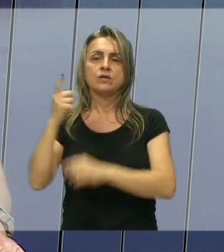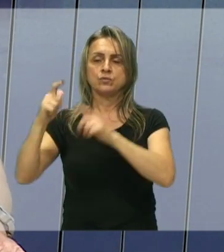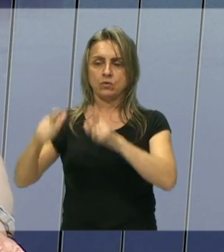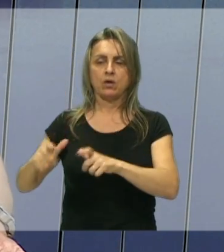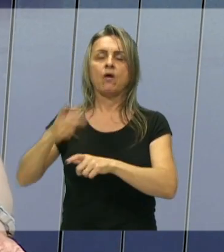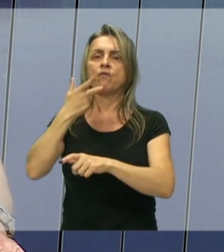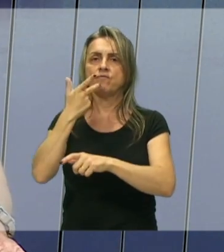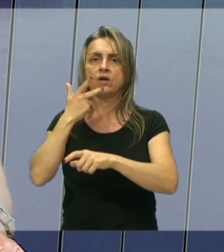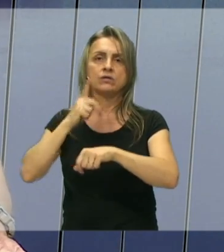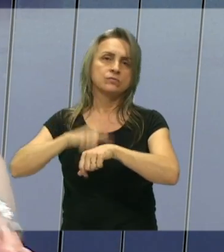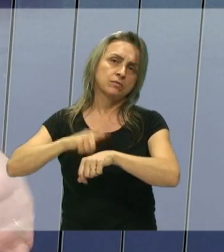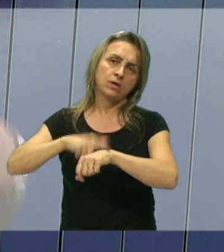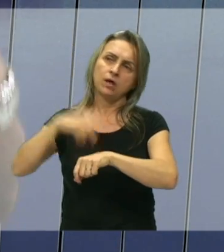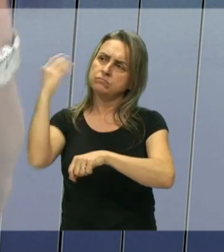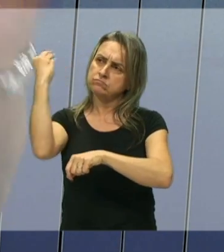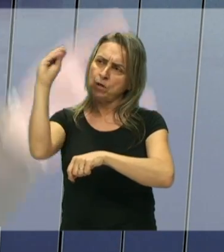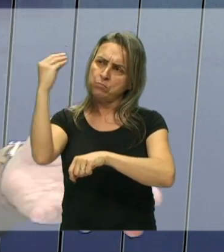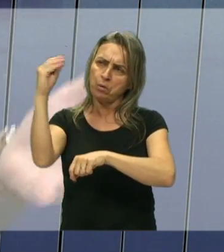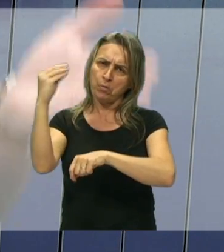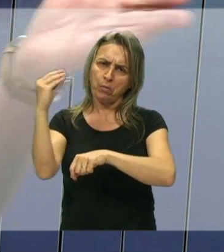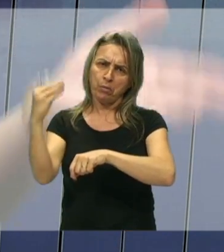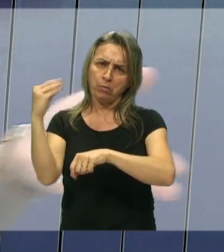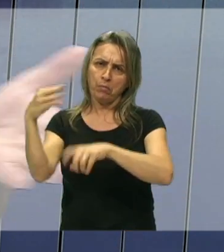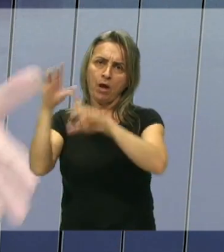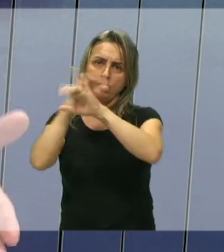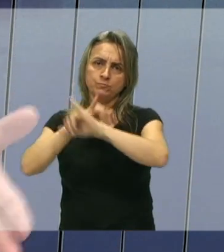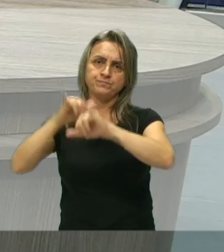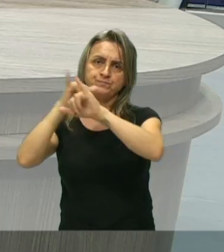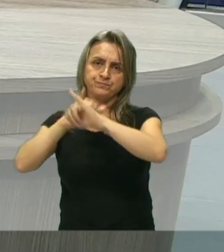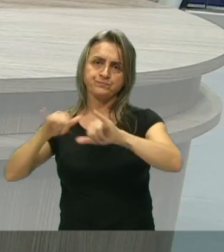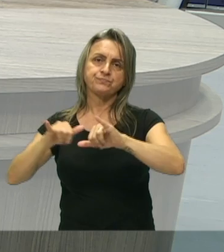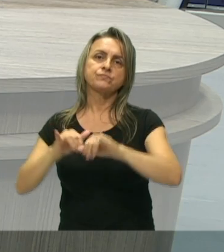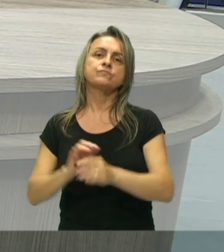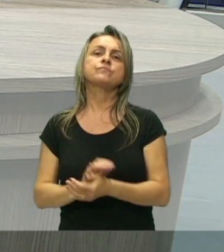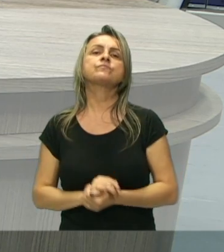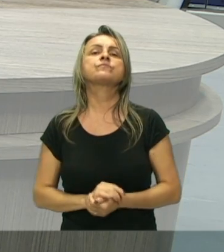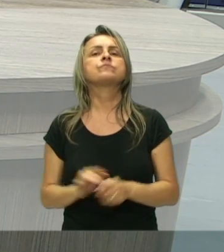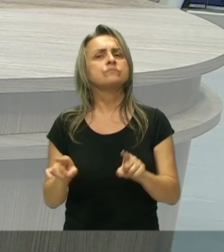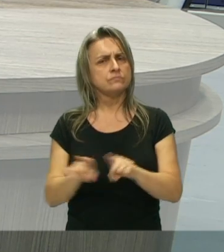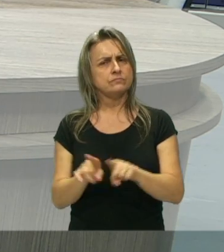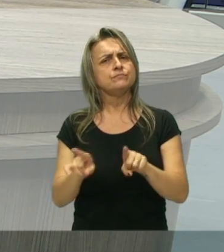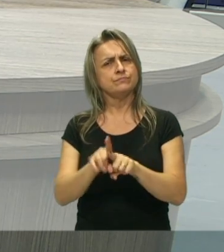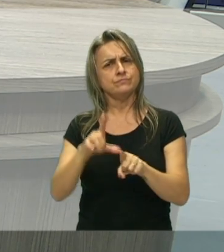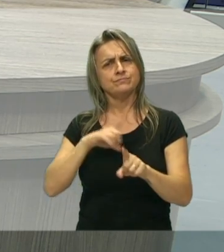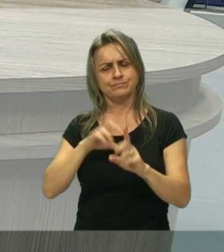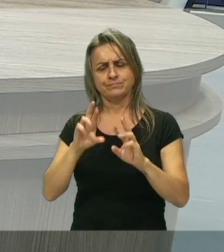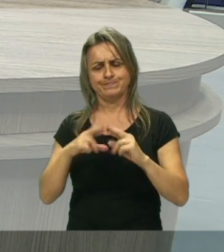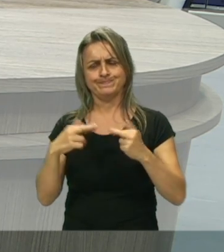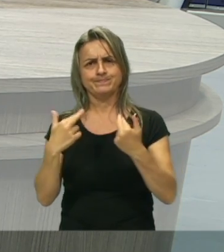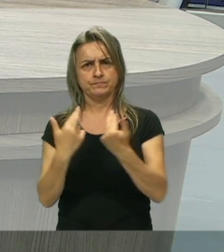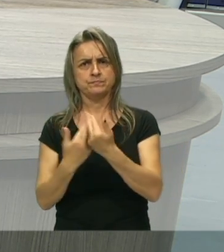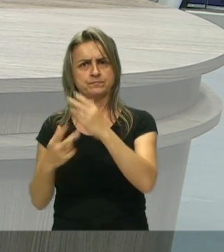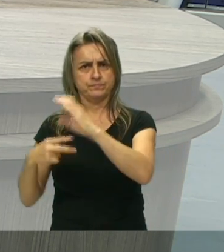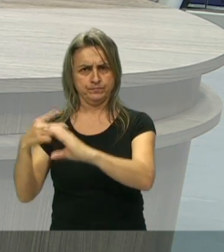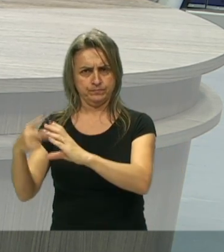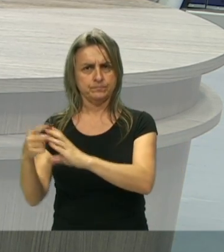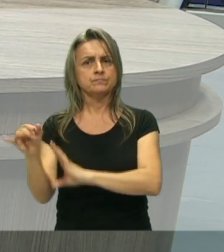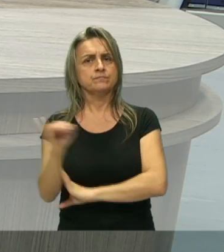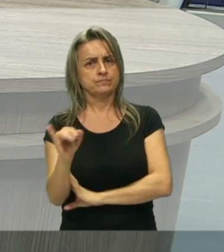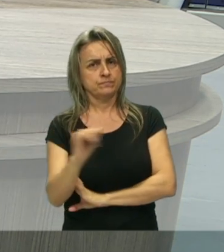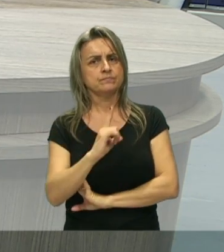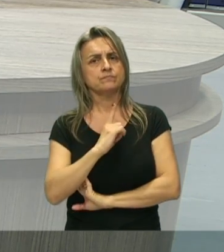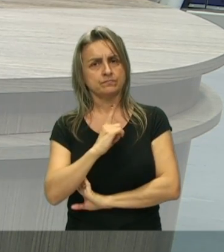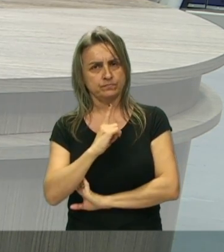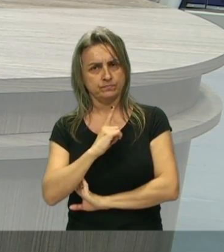horários, e também nós vamos fazer nessa sessão da Câmara, nós também vamos às rádios, da